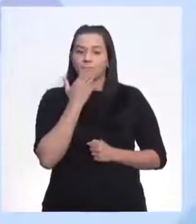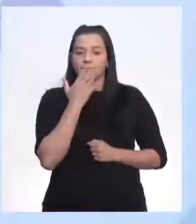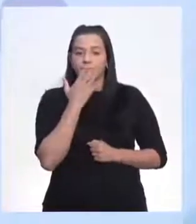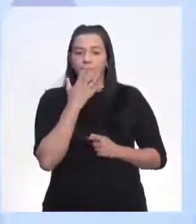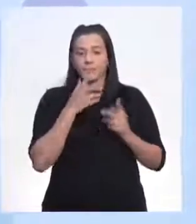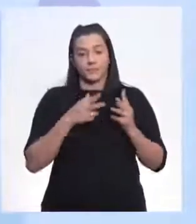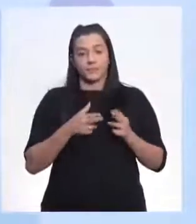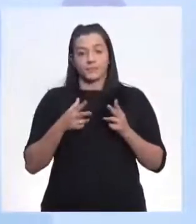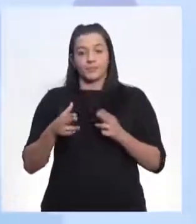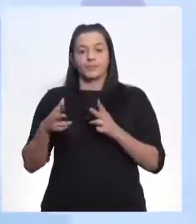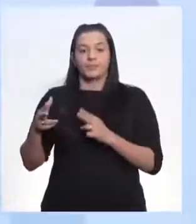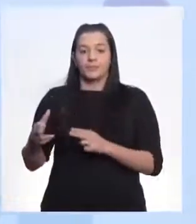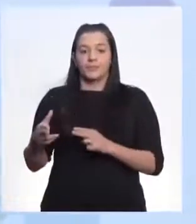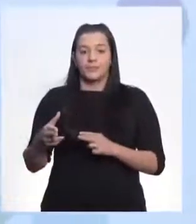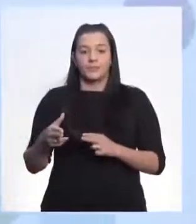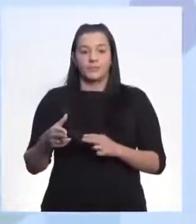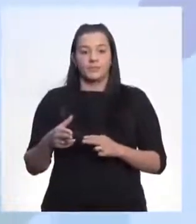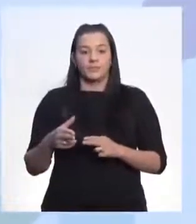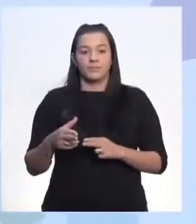iguais